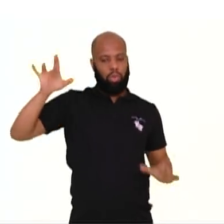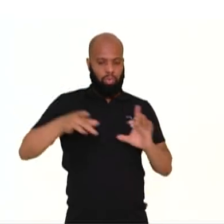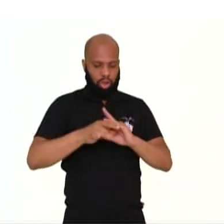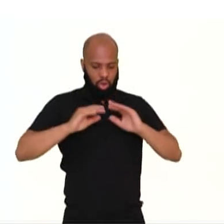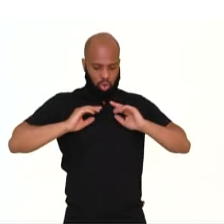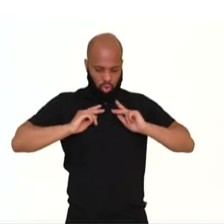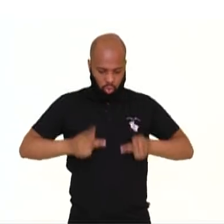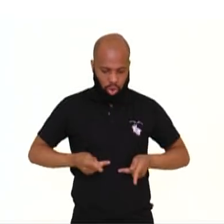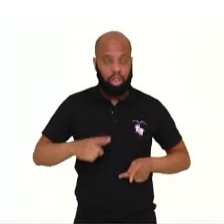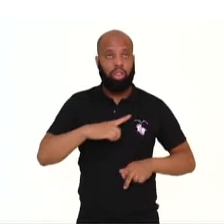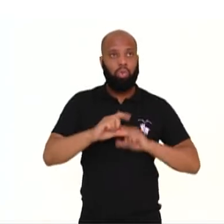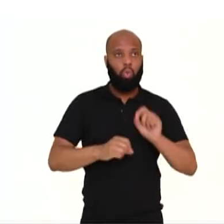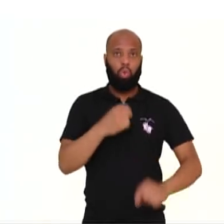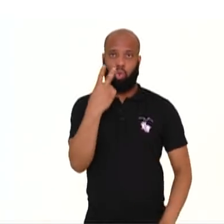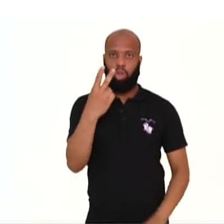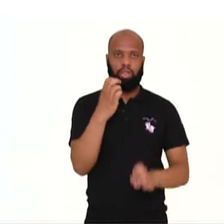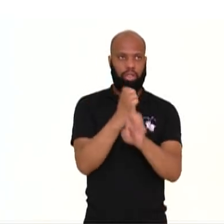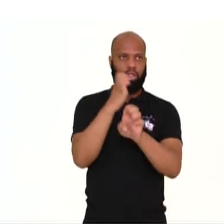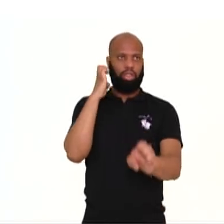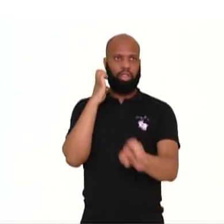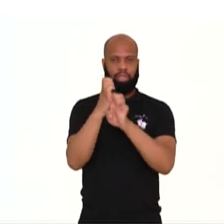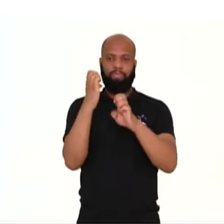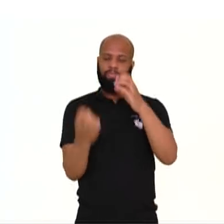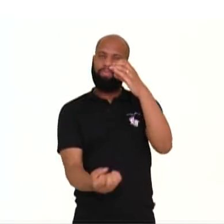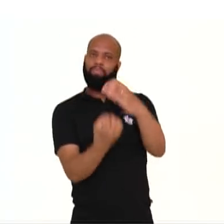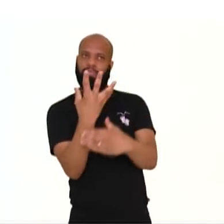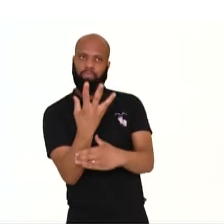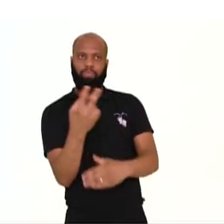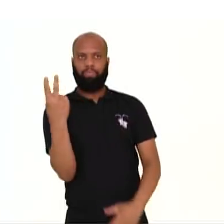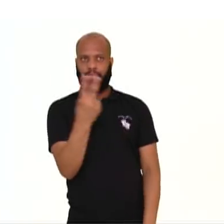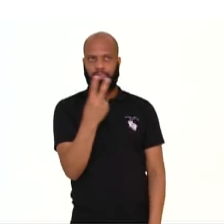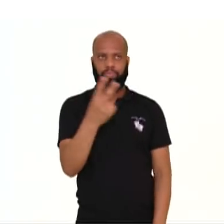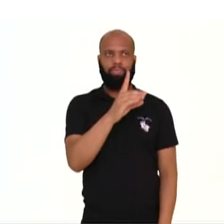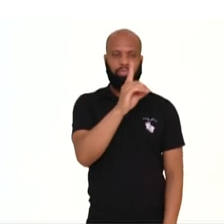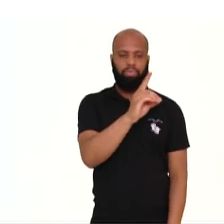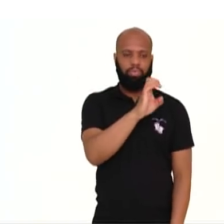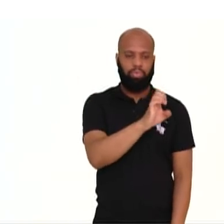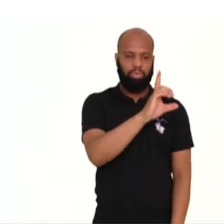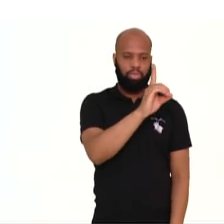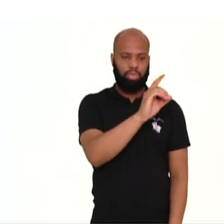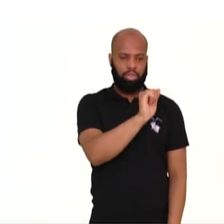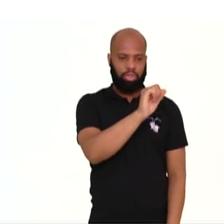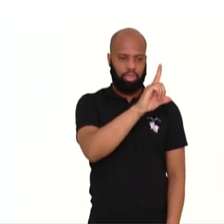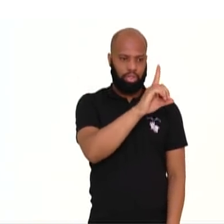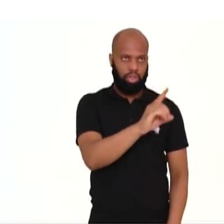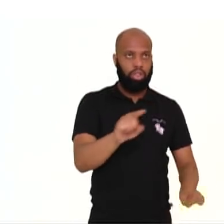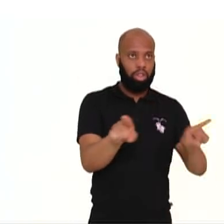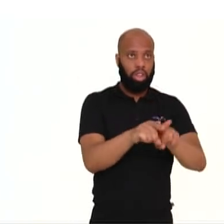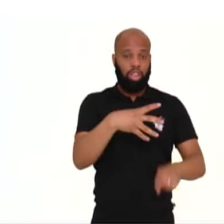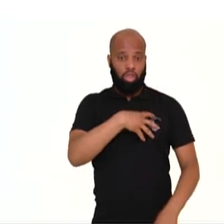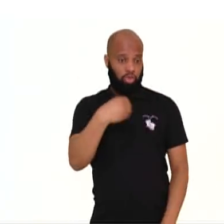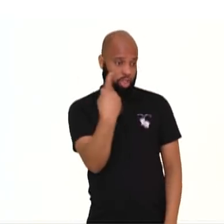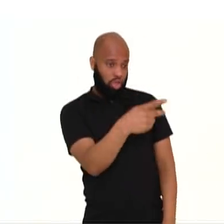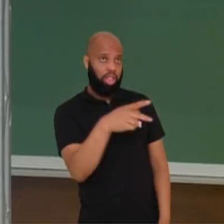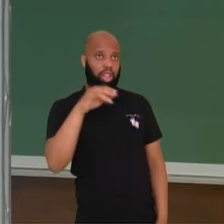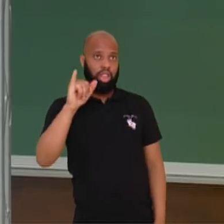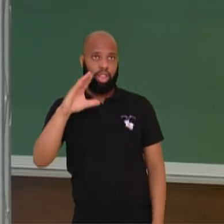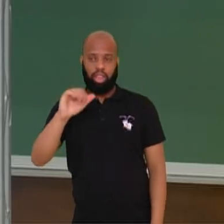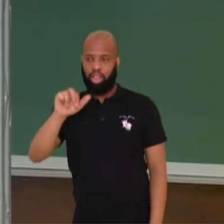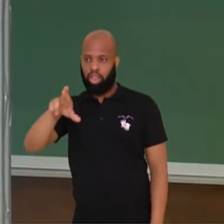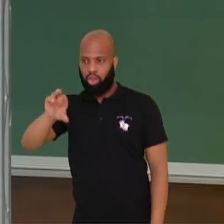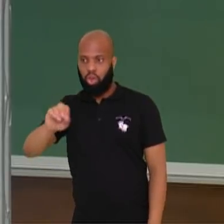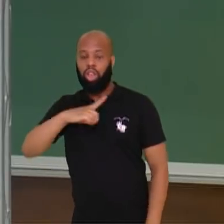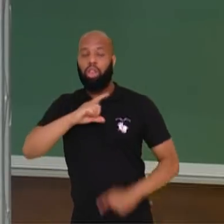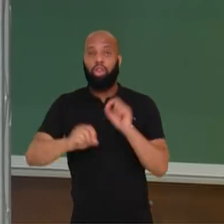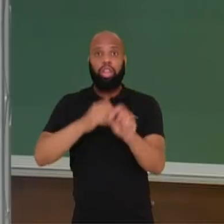2 engenheiros, Dédalo e seu filho Ícaro. Acompanhe aqui comigo a ideia. Ó. O rei